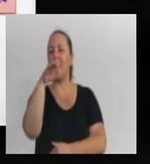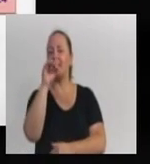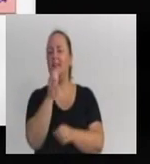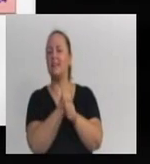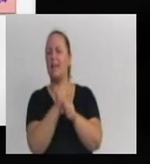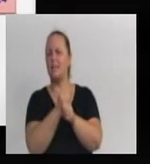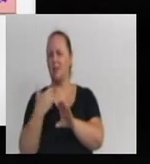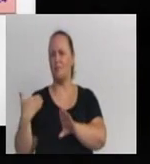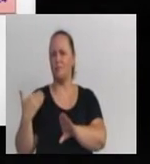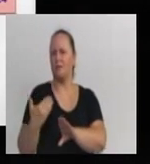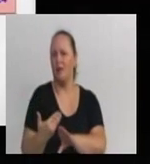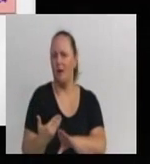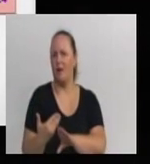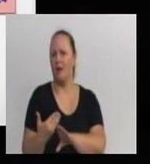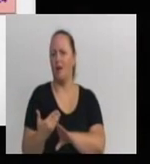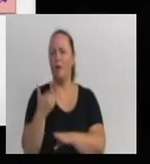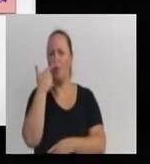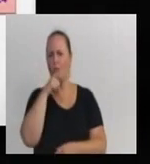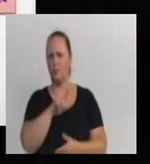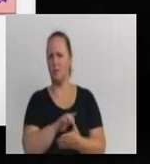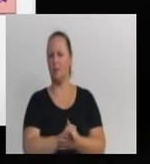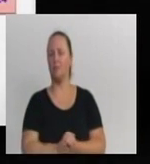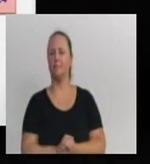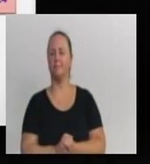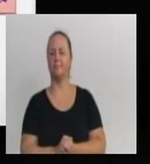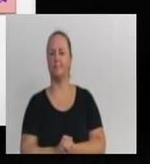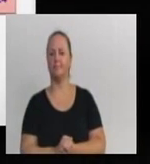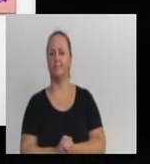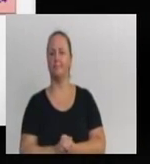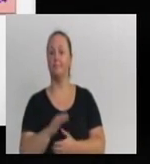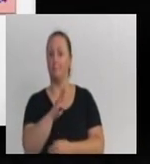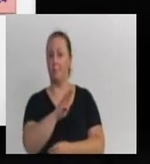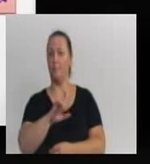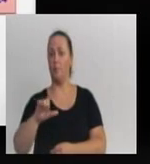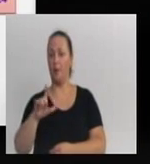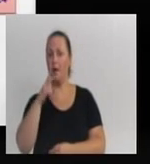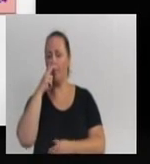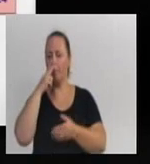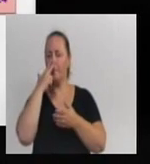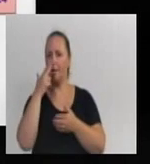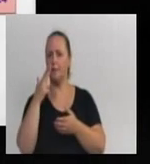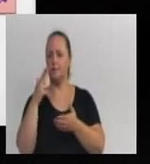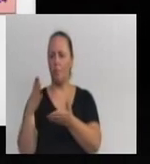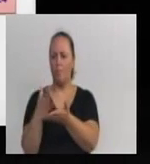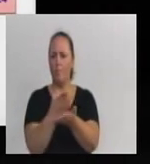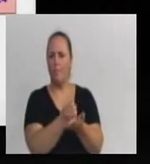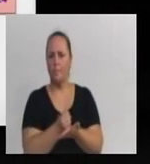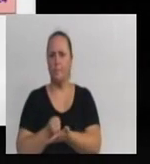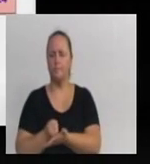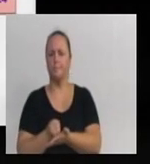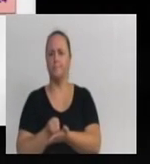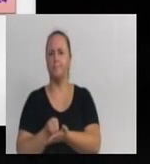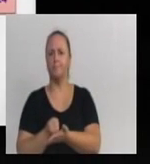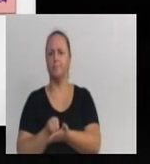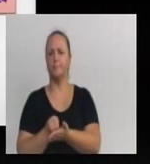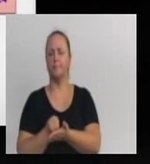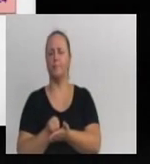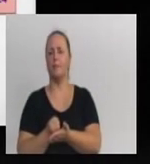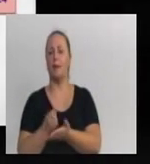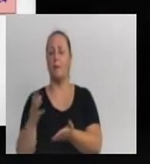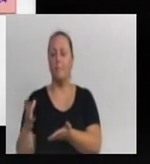anos em que Blumenau retira, vereador Ivanatz, de grandes